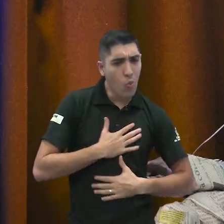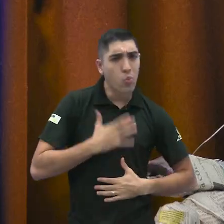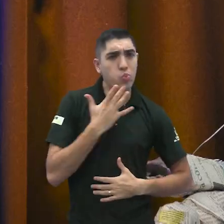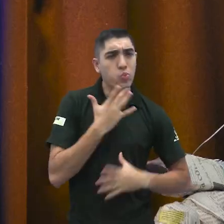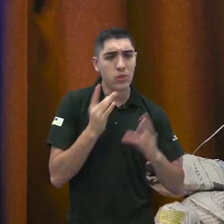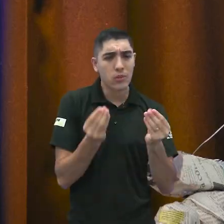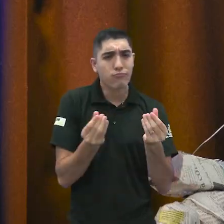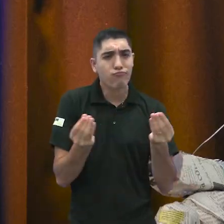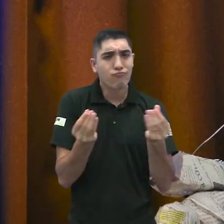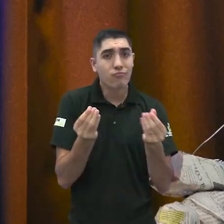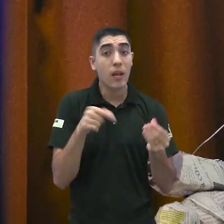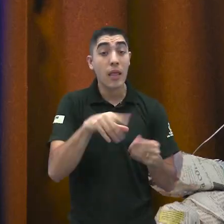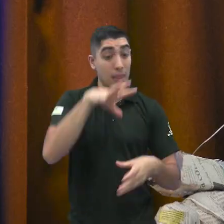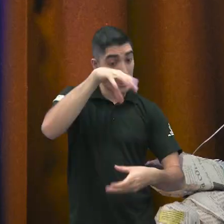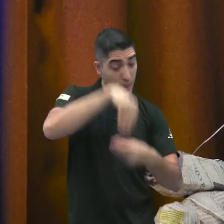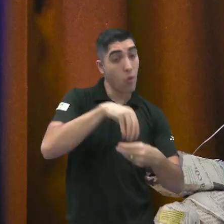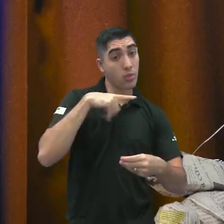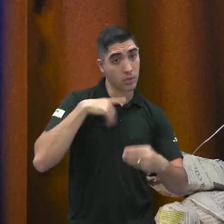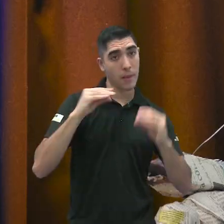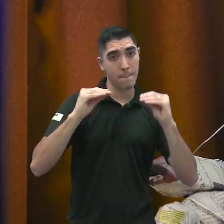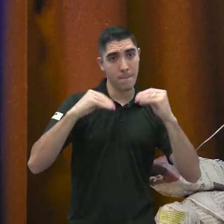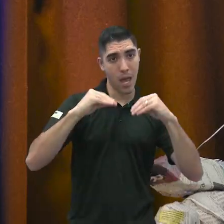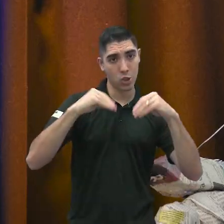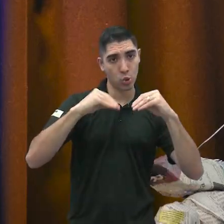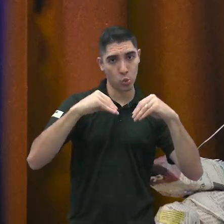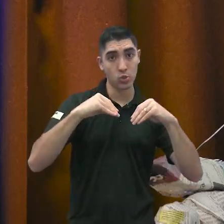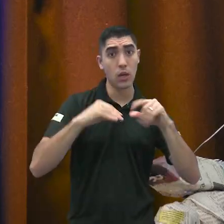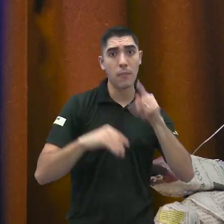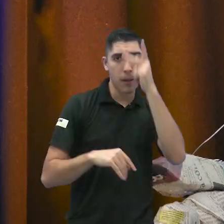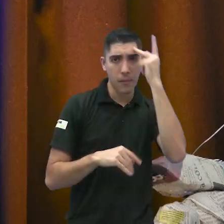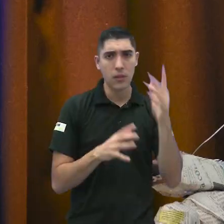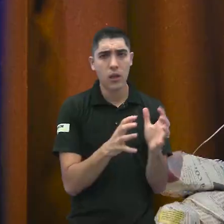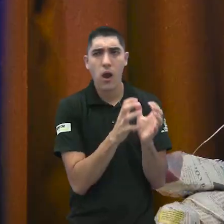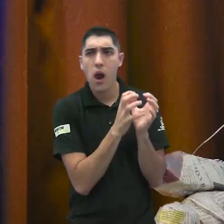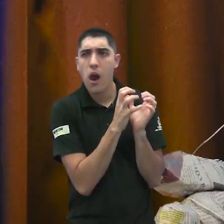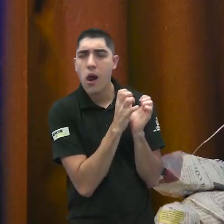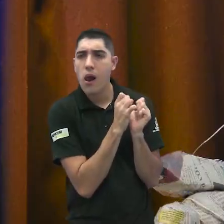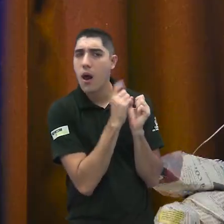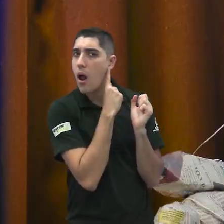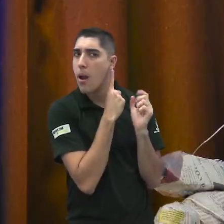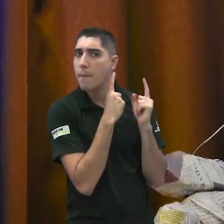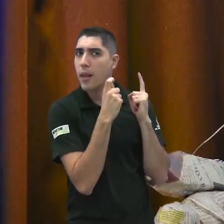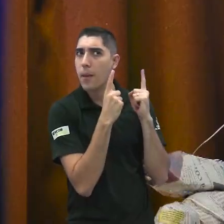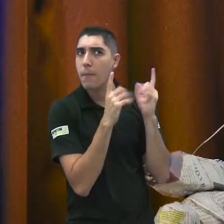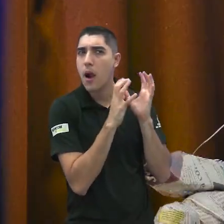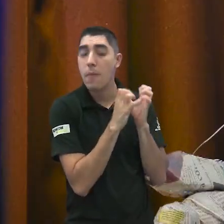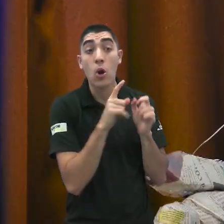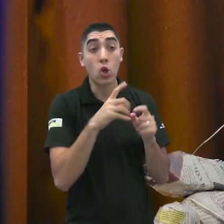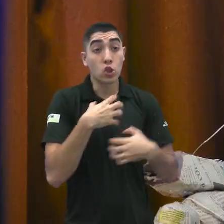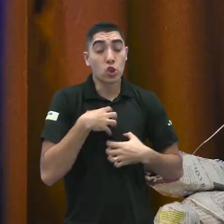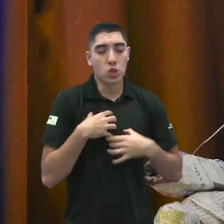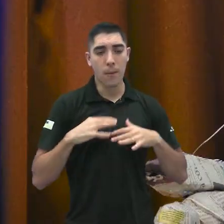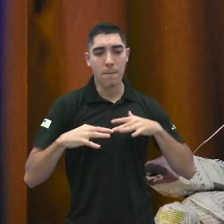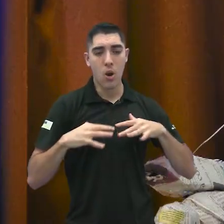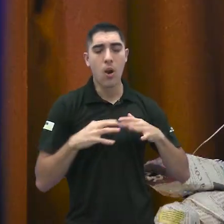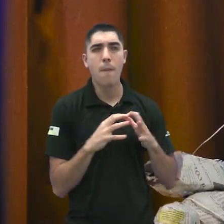essa textura. Aqui ele está dentro de um plástico. Sim. Mas imagina a pessoa faz assim, ó, crack, e ela vai voltando para a